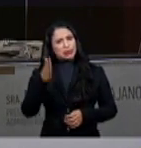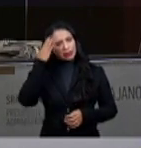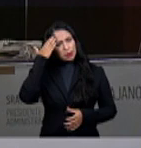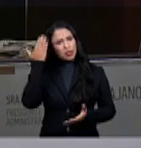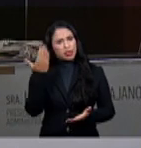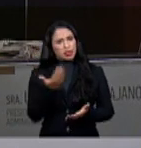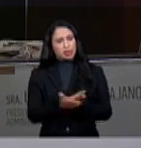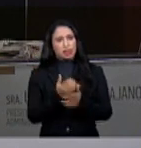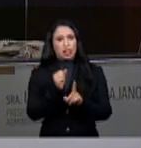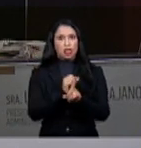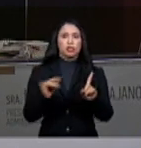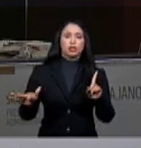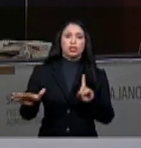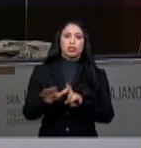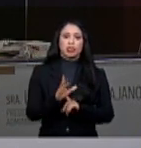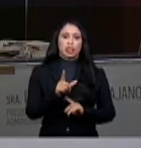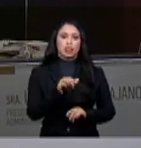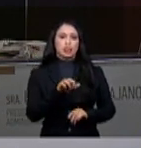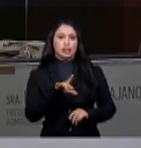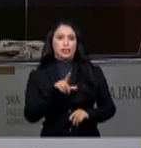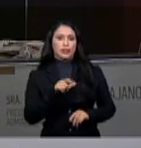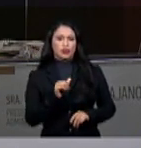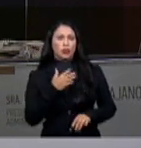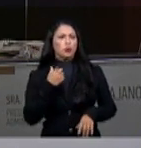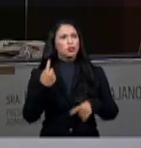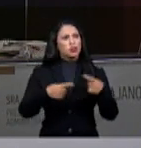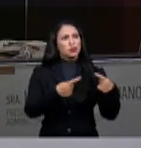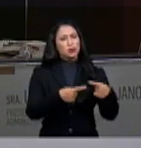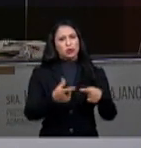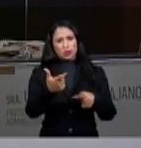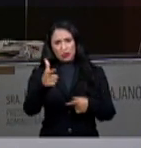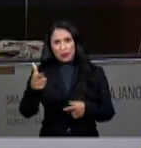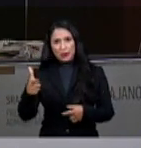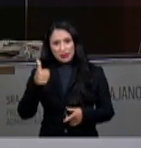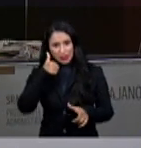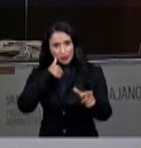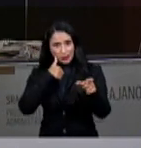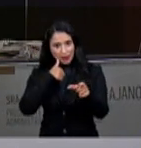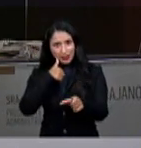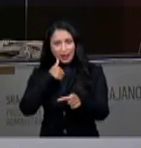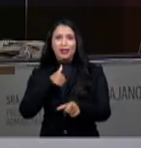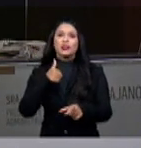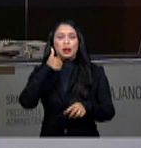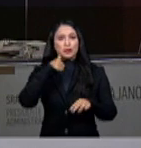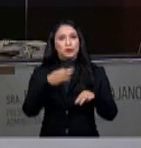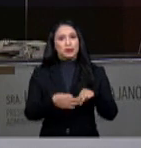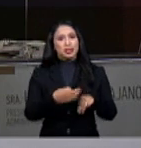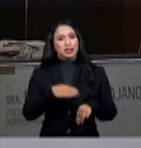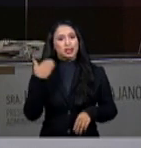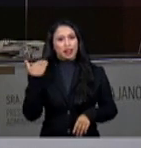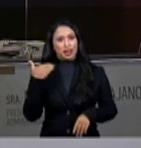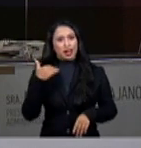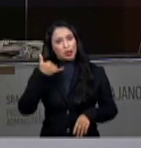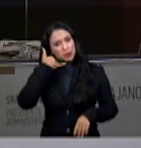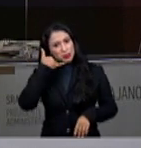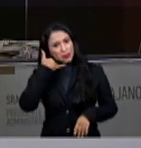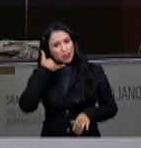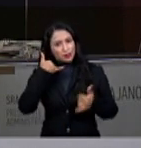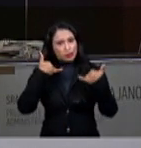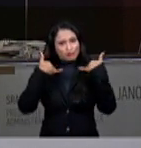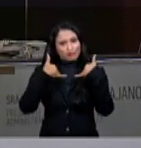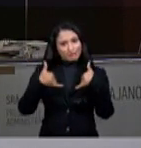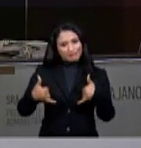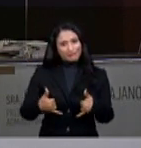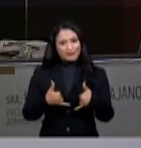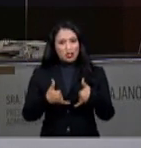mudança da sociedade civil discute Já muito com a Mariah Silva e com alguns que estão aqui que inclusive com a ministra Cármen a gente se fala mais por telefone